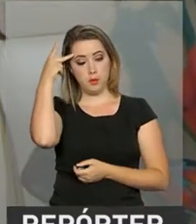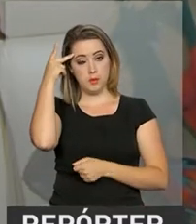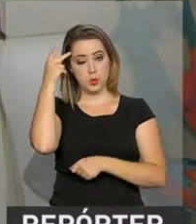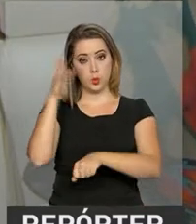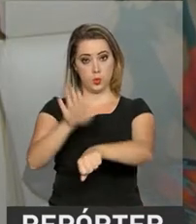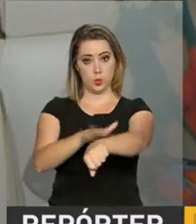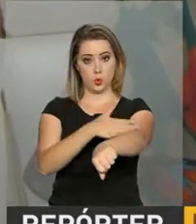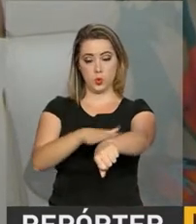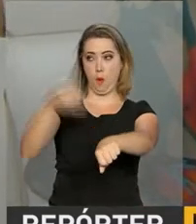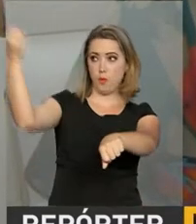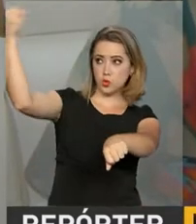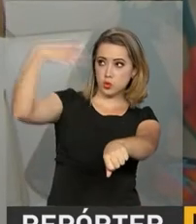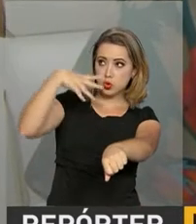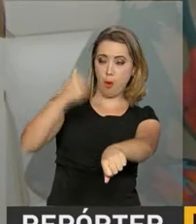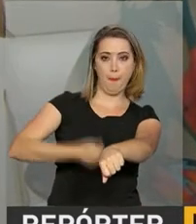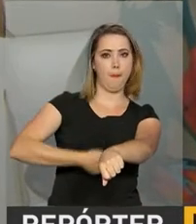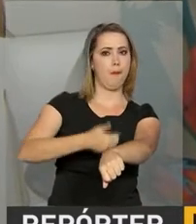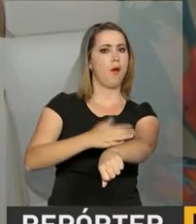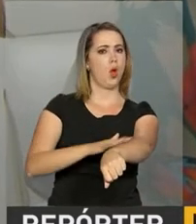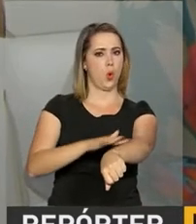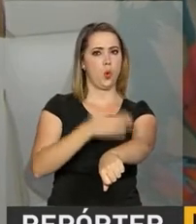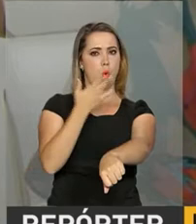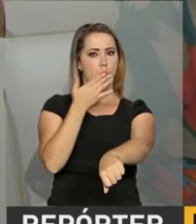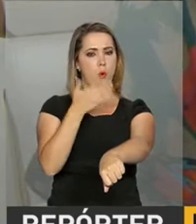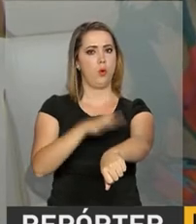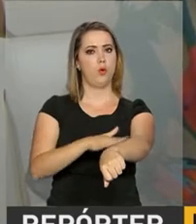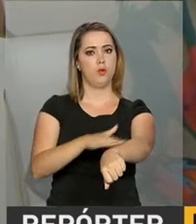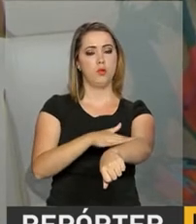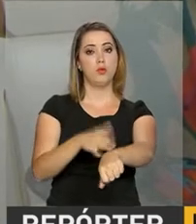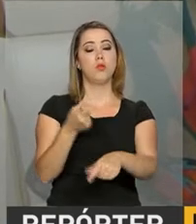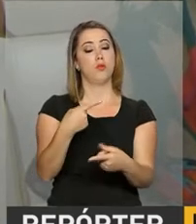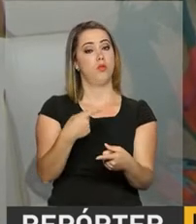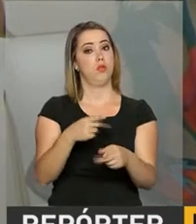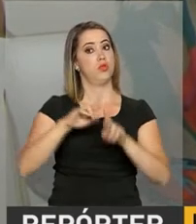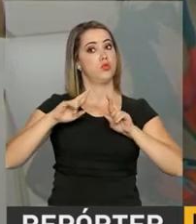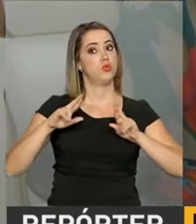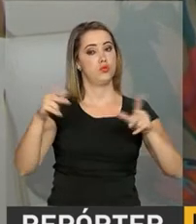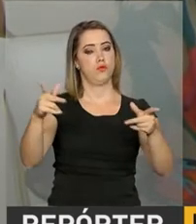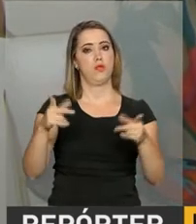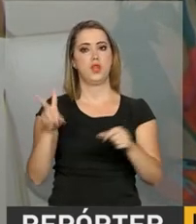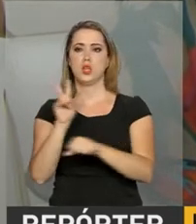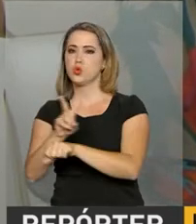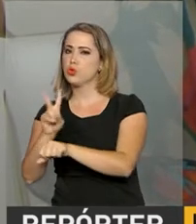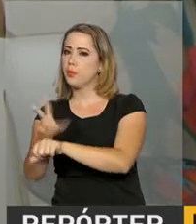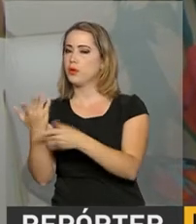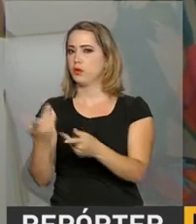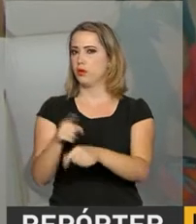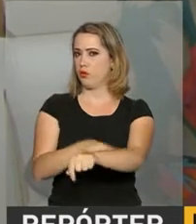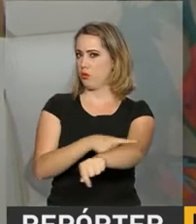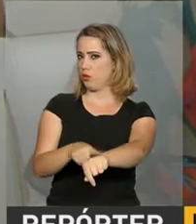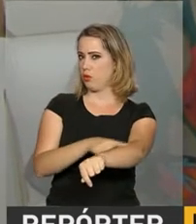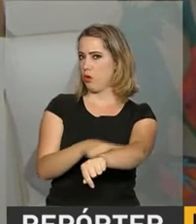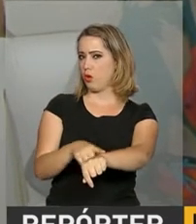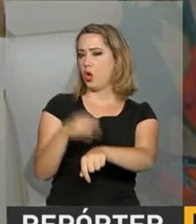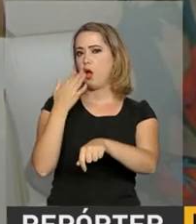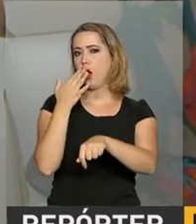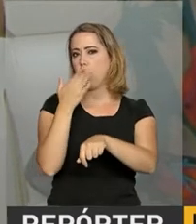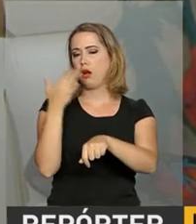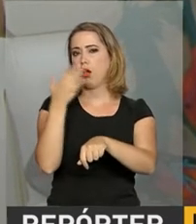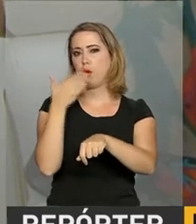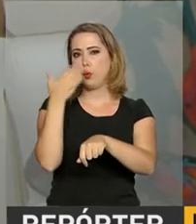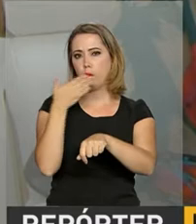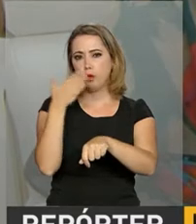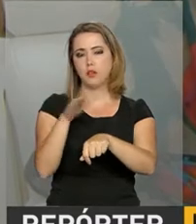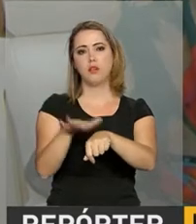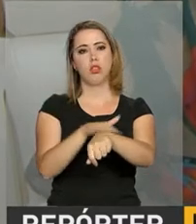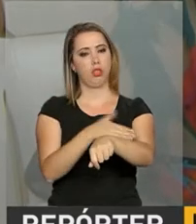não quer dizer protetor. Bronzeador pode acelerar um tanto a pigmentação natural da